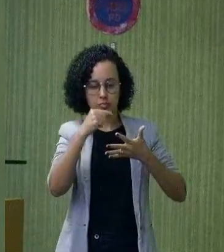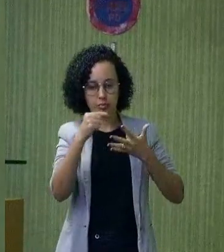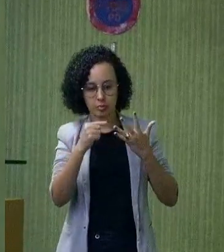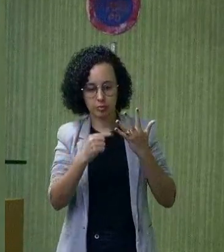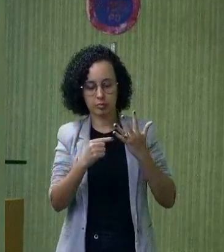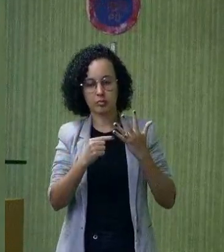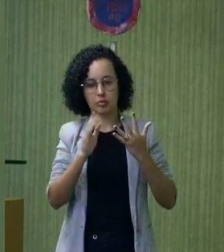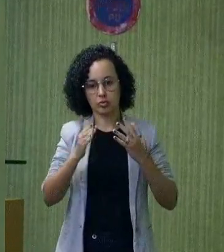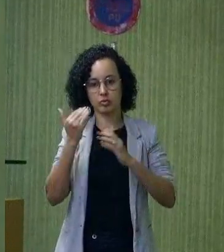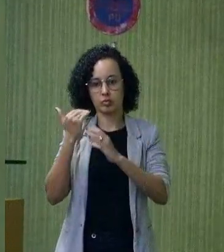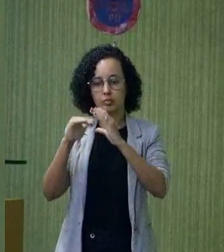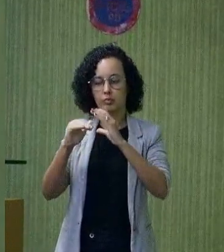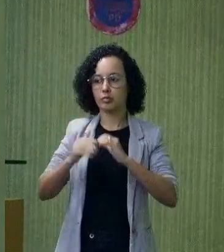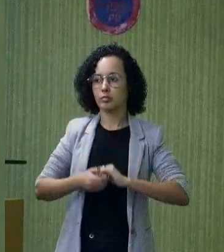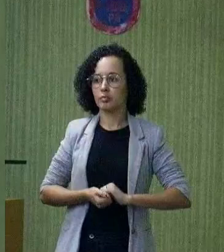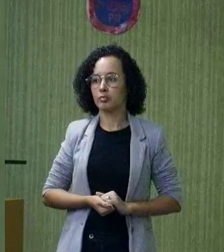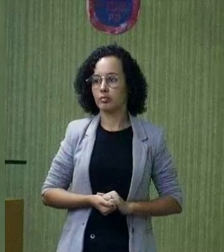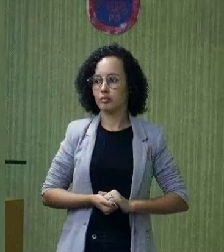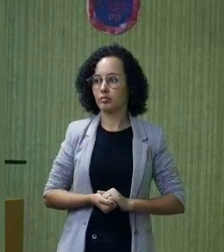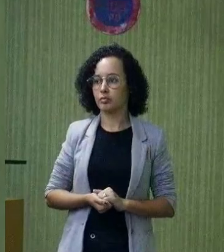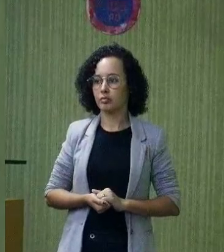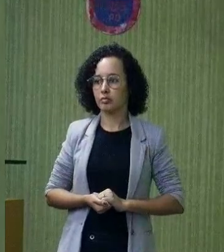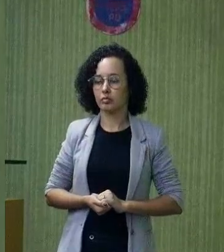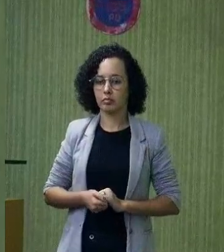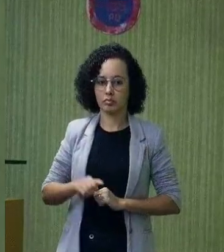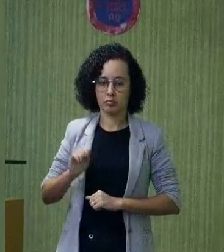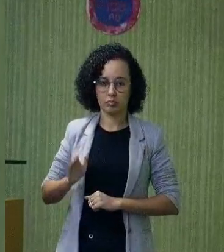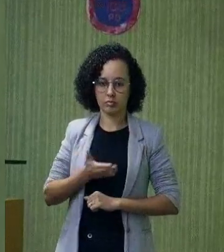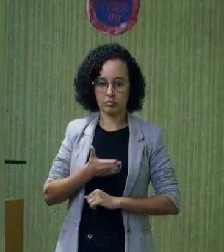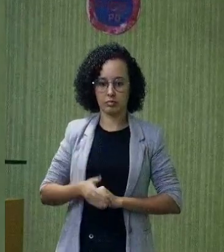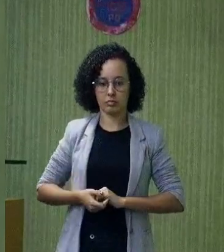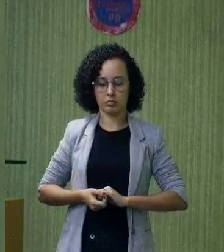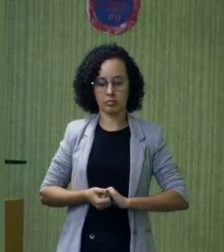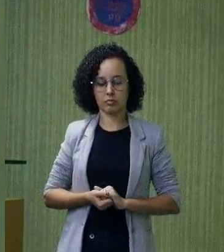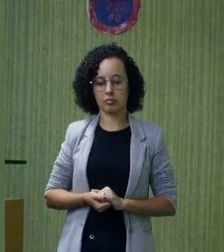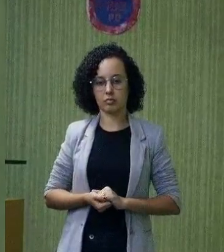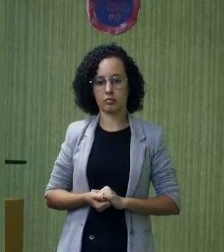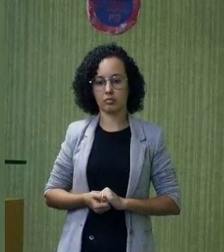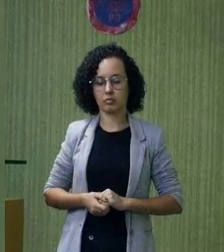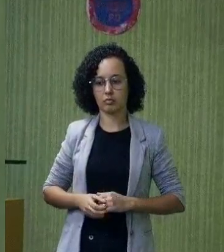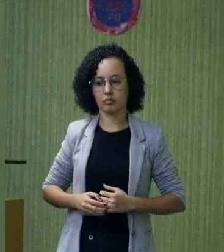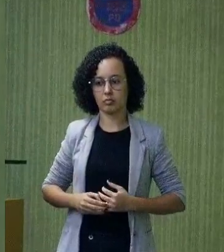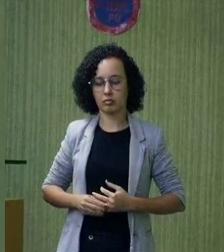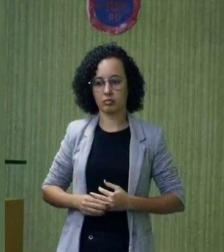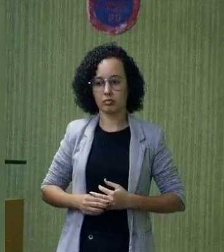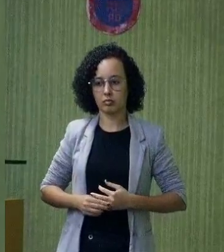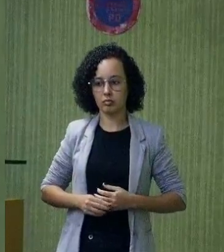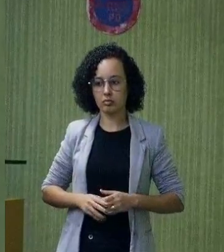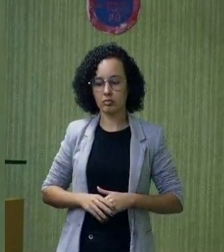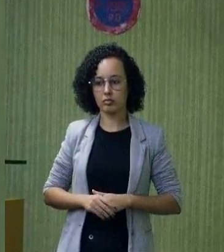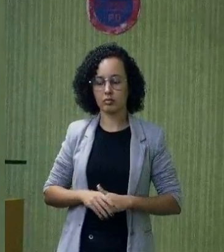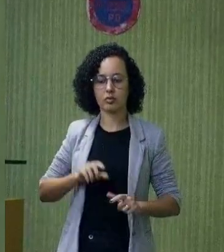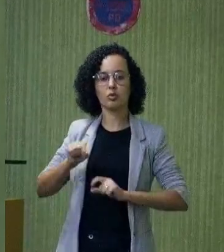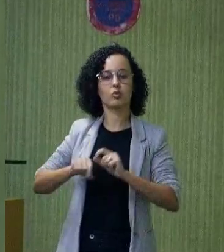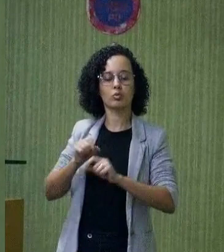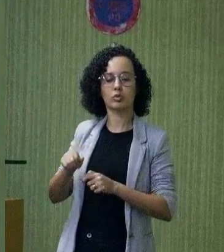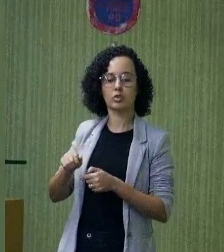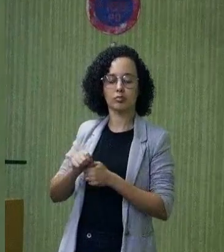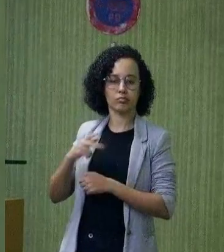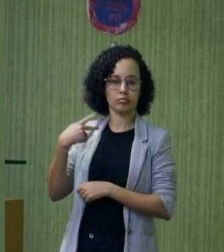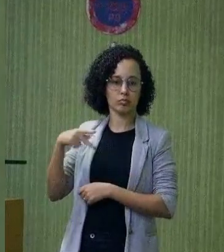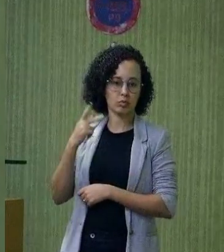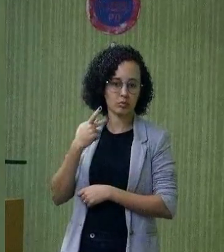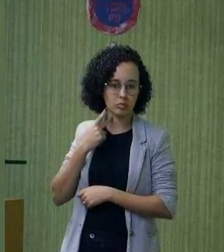ele é pode passar providências somadas pelas promotorias e nós já temos Essas